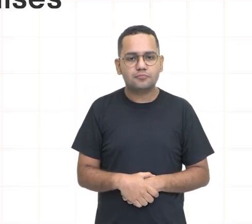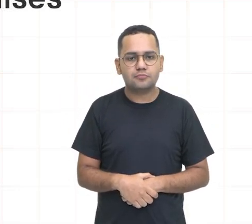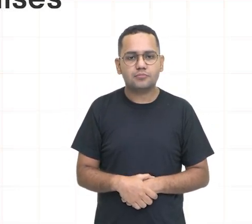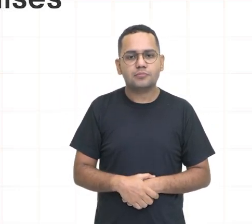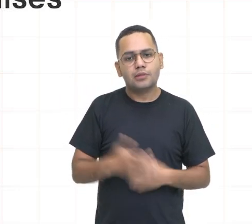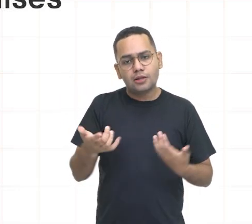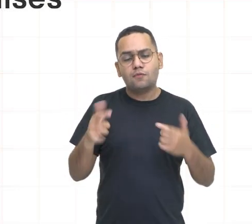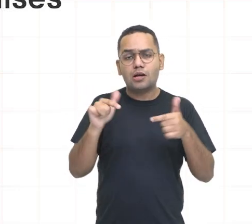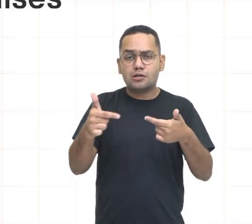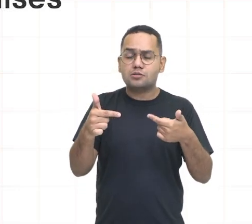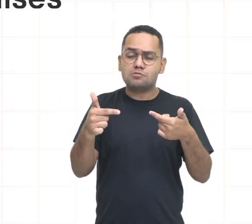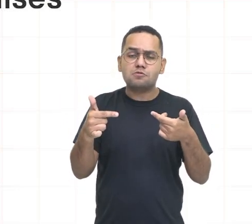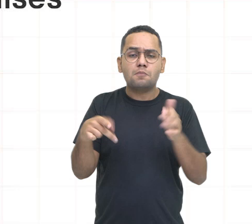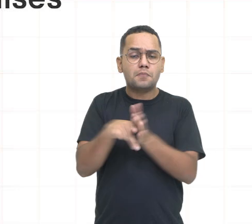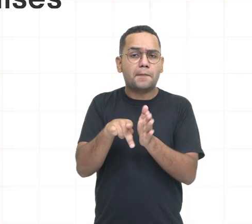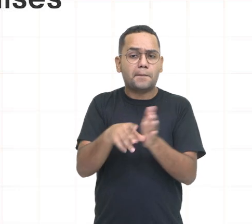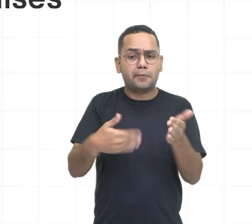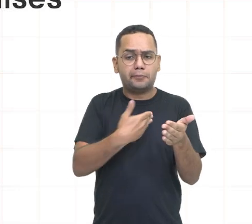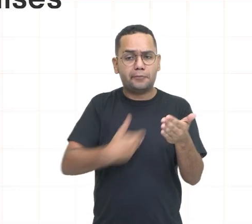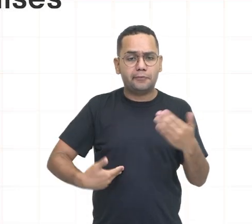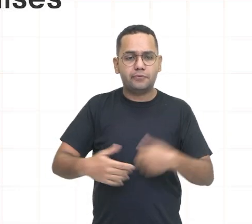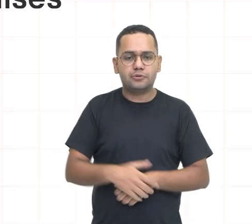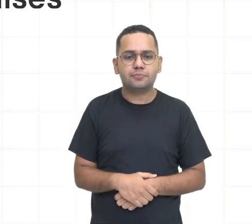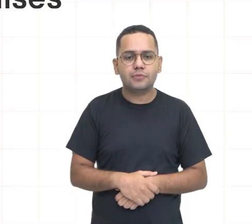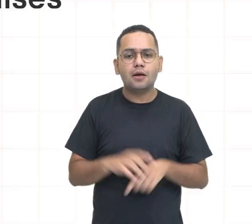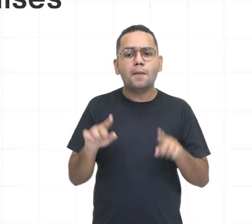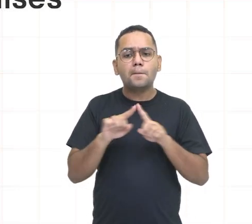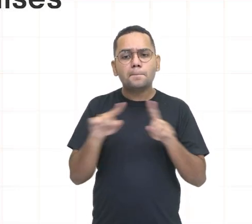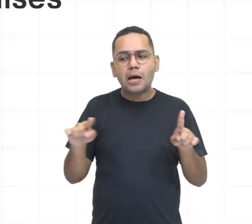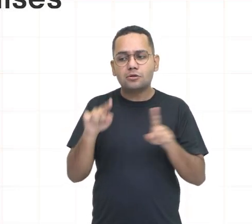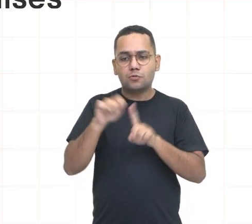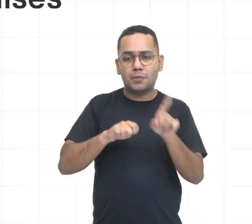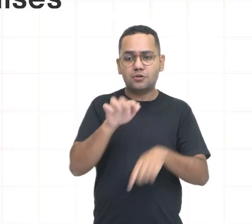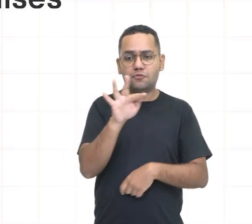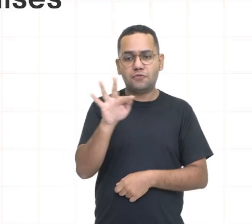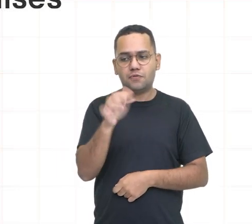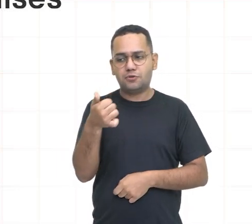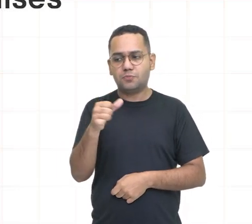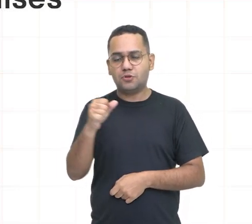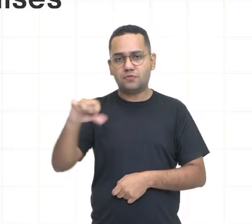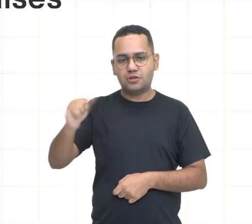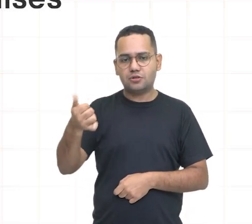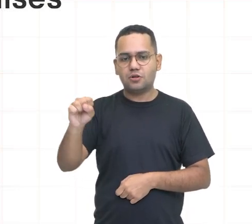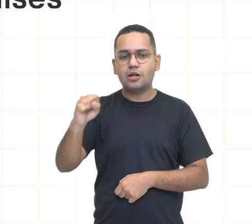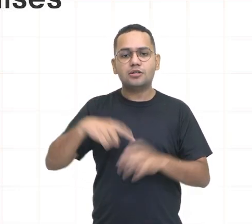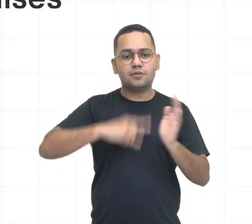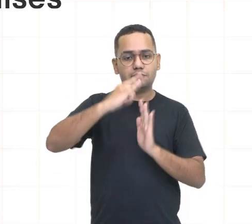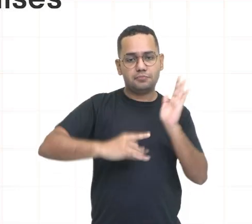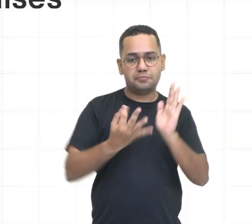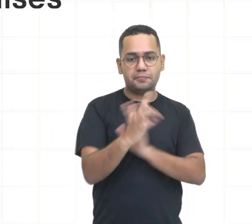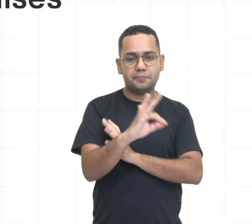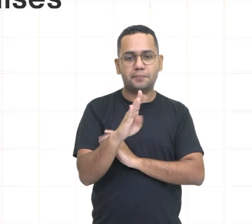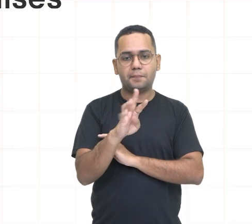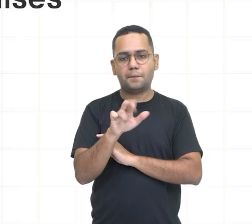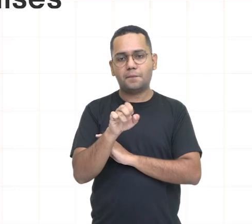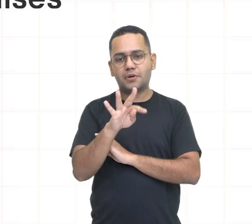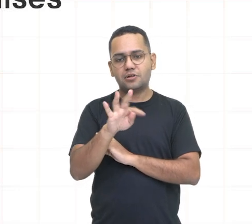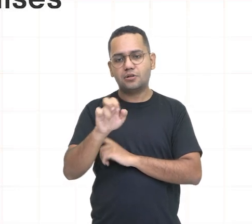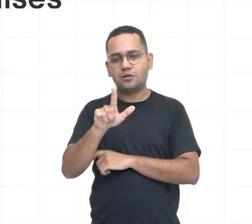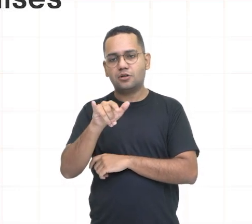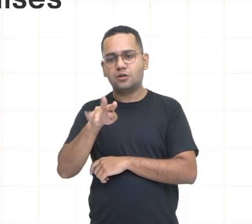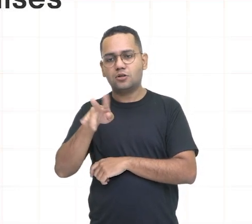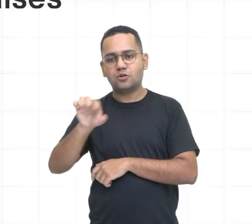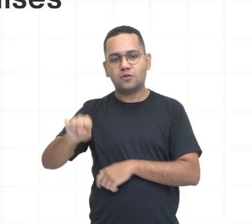da guerra. Para isso, em fevereiro de 1918, foi assinado o Tratado de Brest-Litovsk com